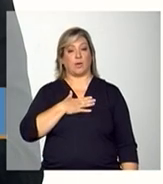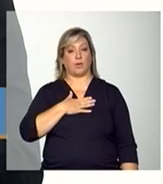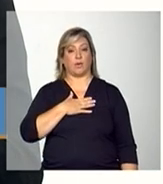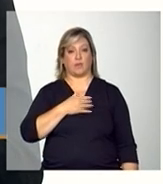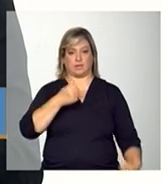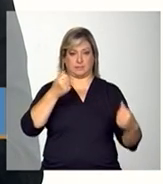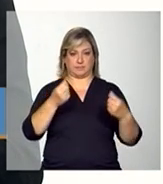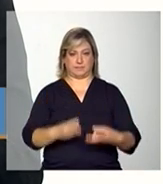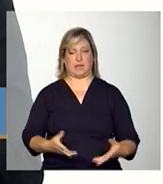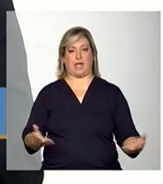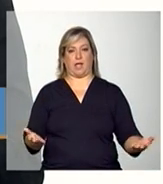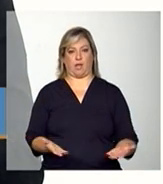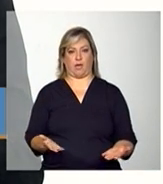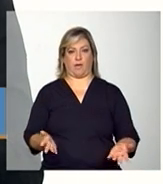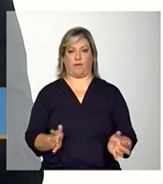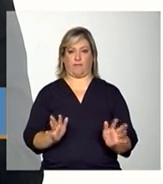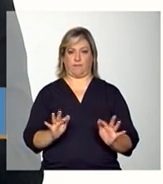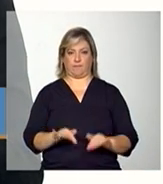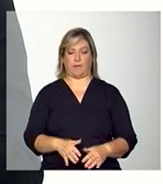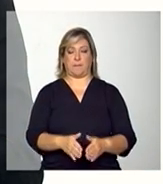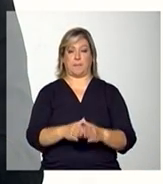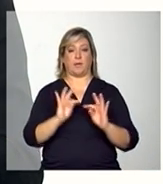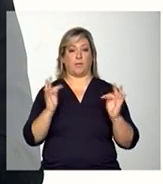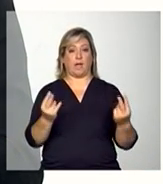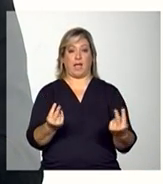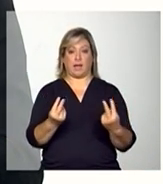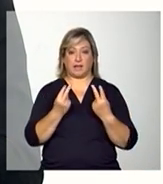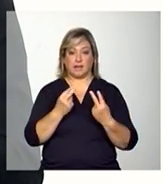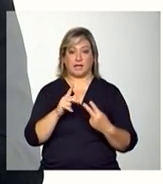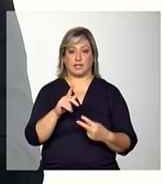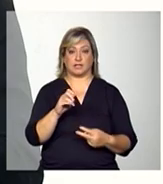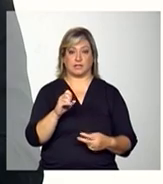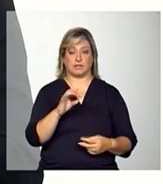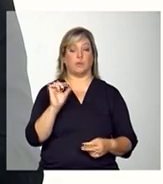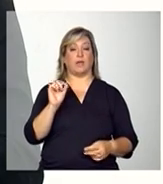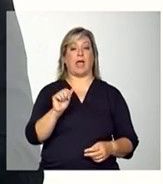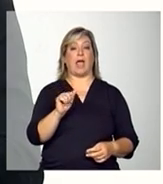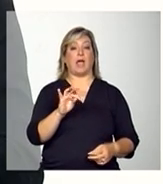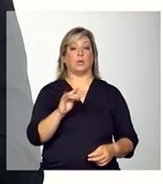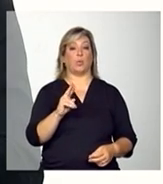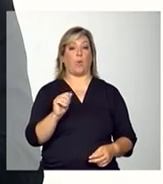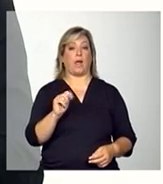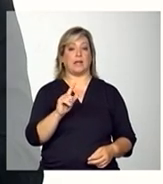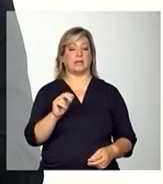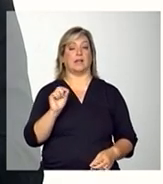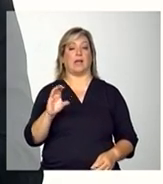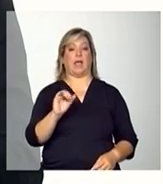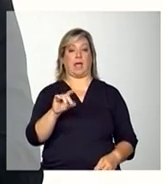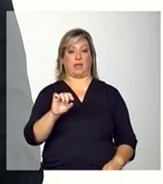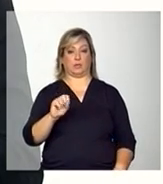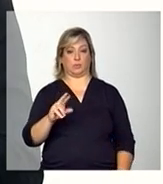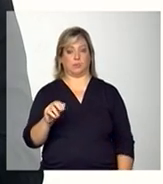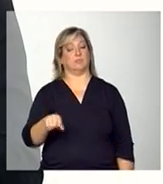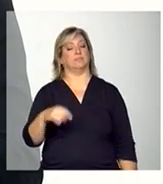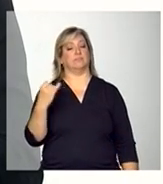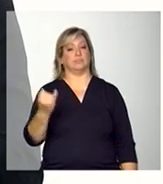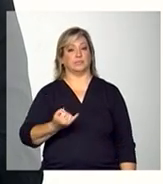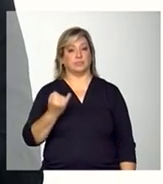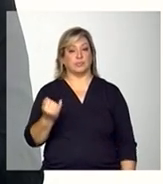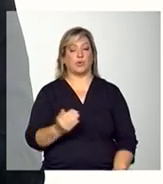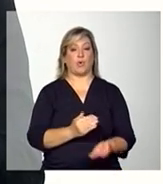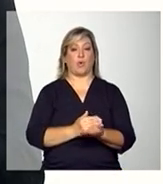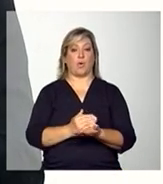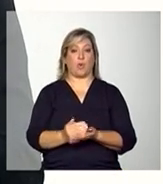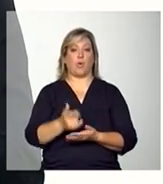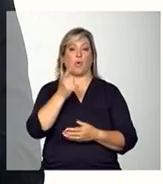meu o que eu peço atenção aos gestores é a atualização cadastral no C de suas ele é o passo inicial para acesso